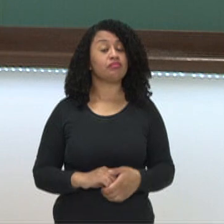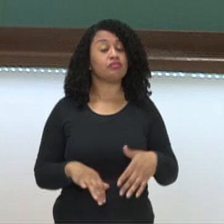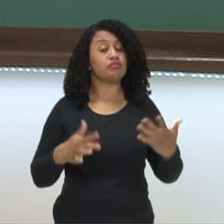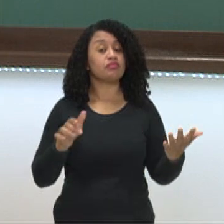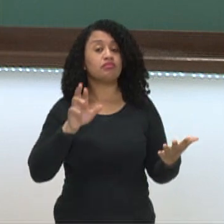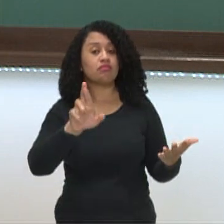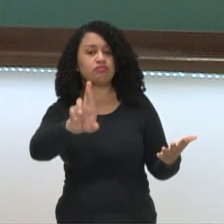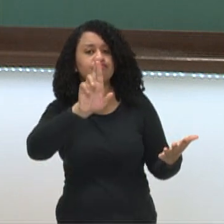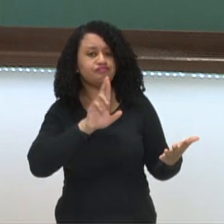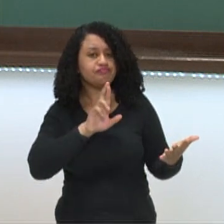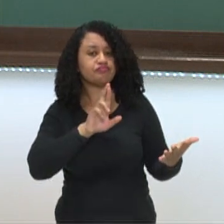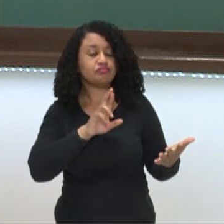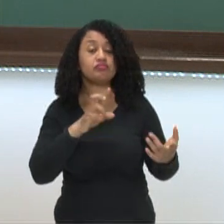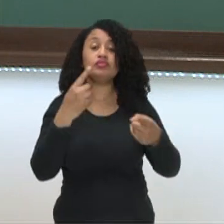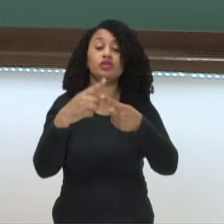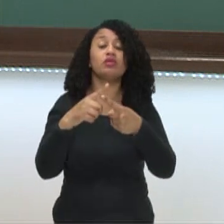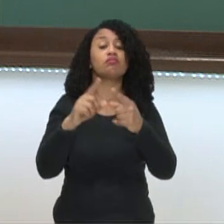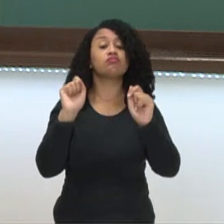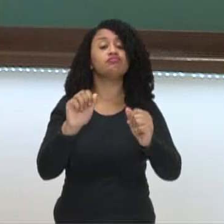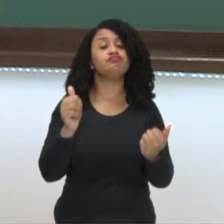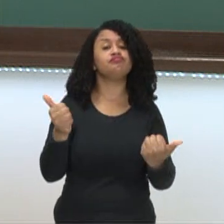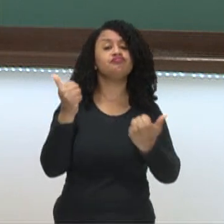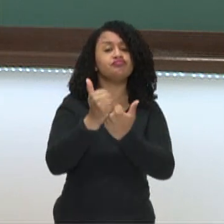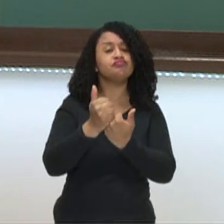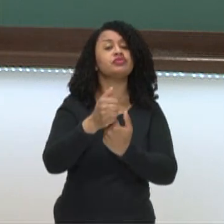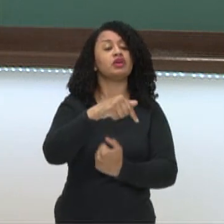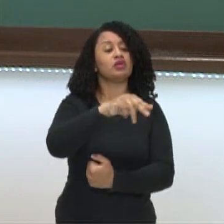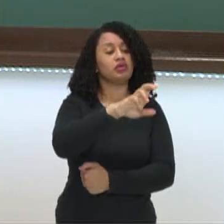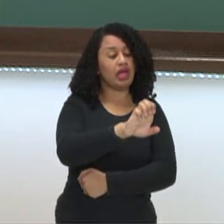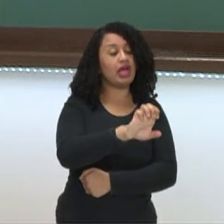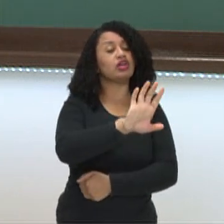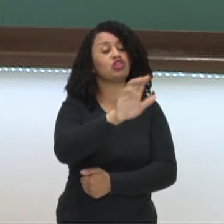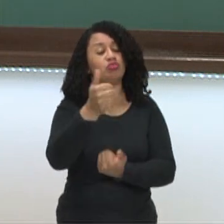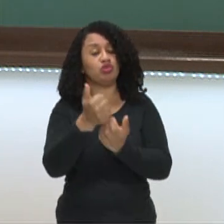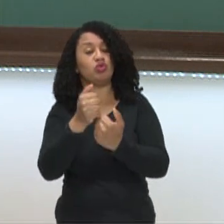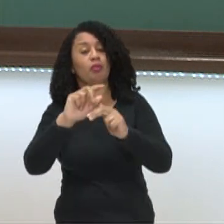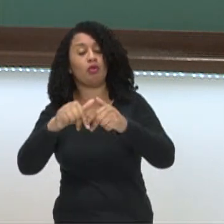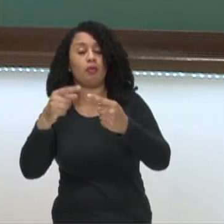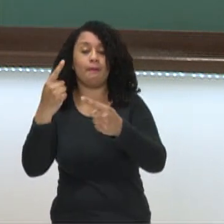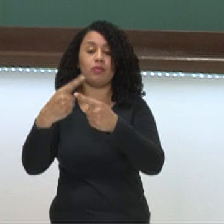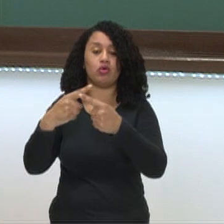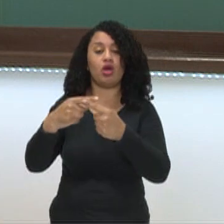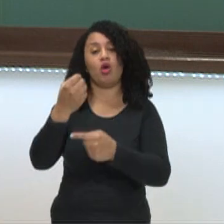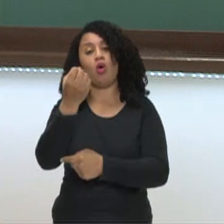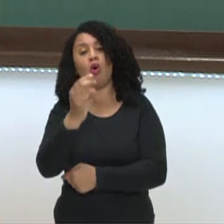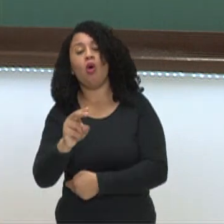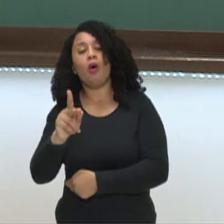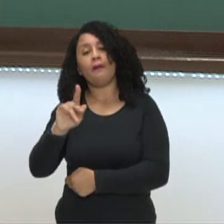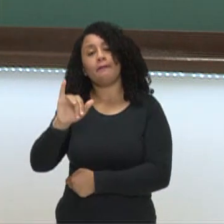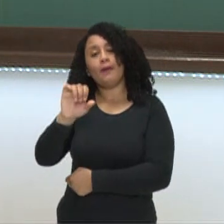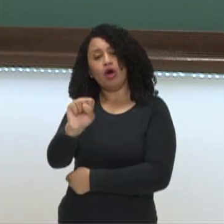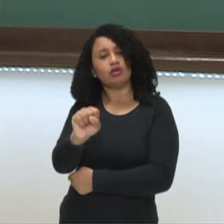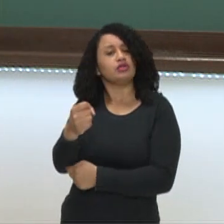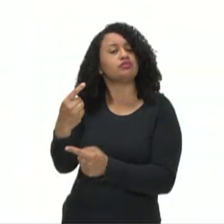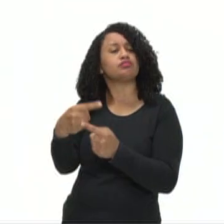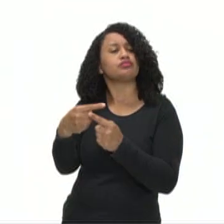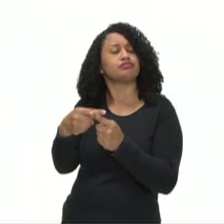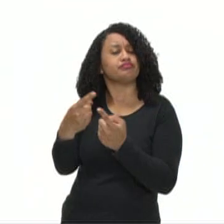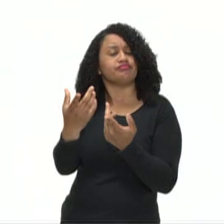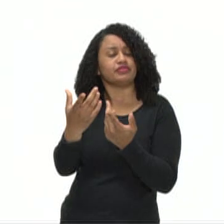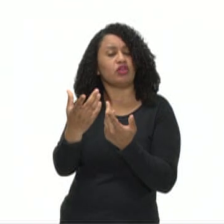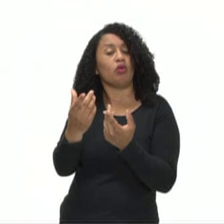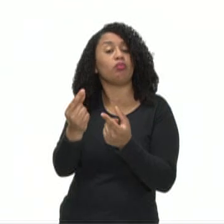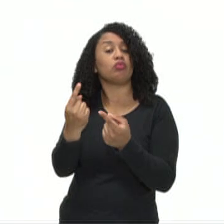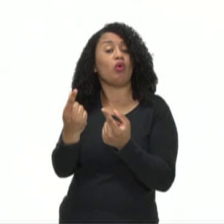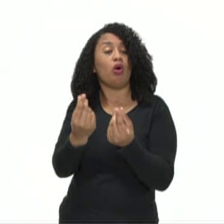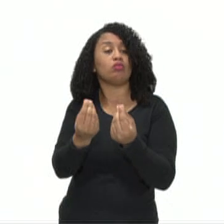Respondeu, porque podemos substituir a conjunção que pela porque ou pelo pois. A conjunção